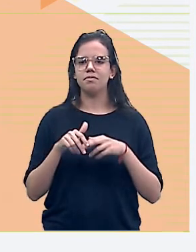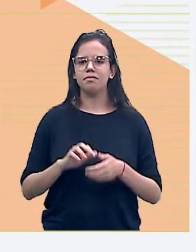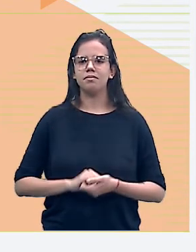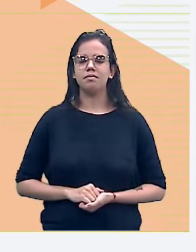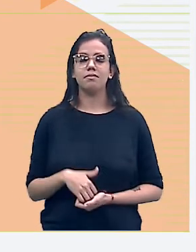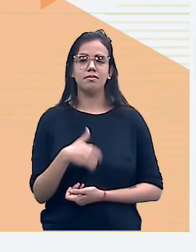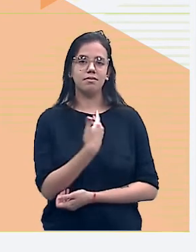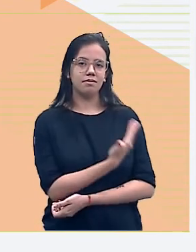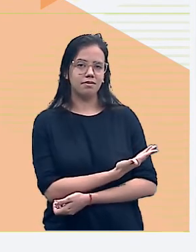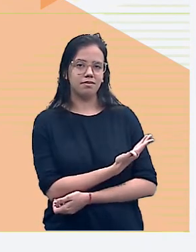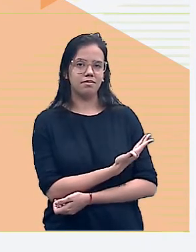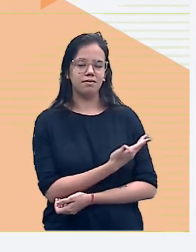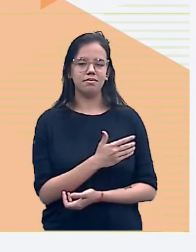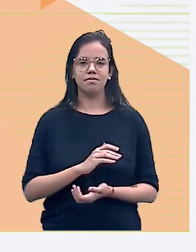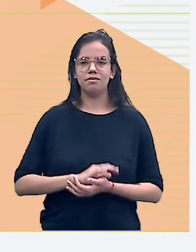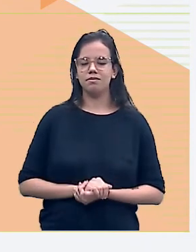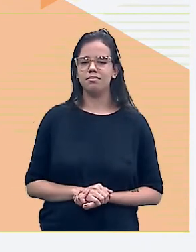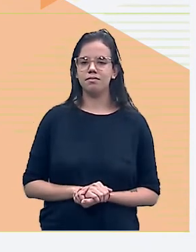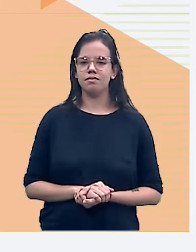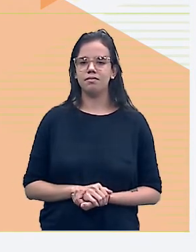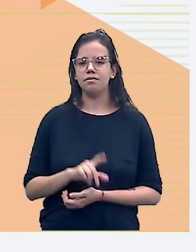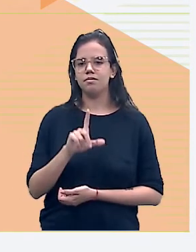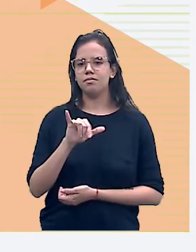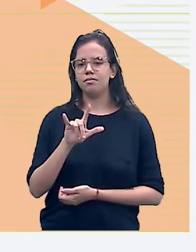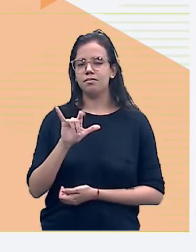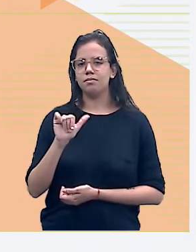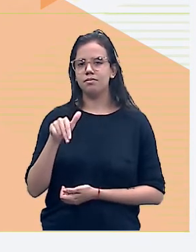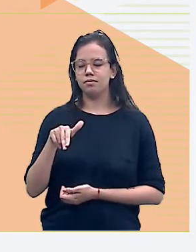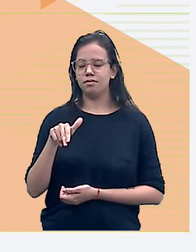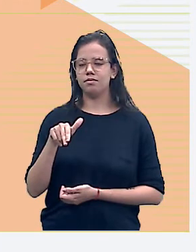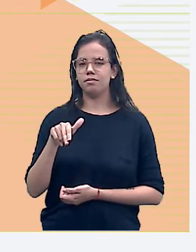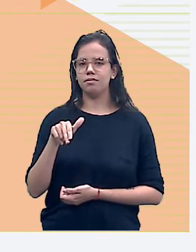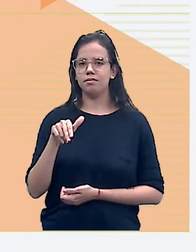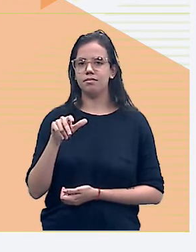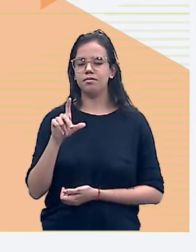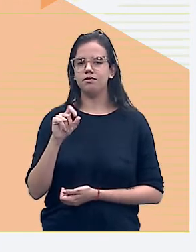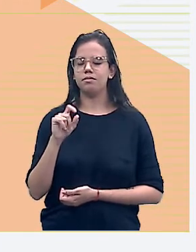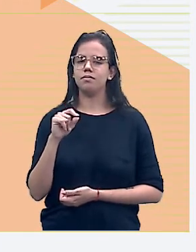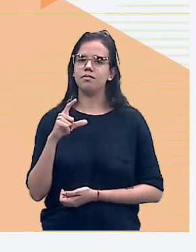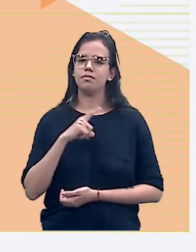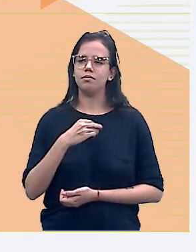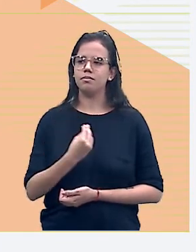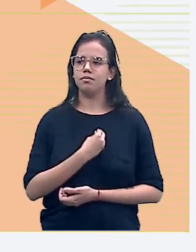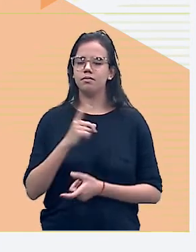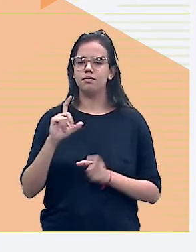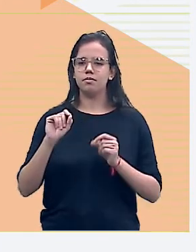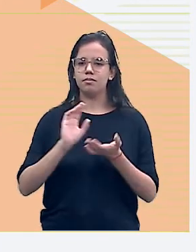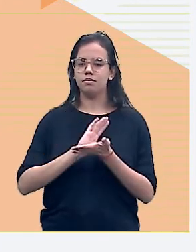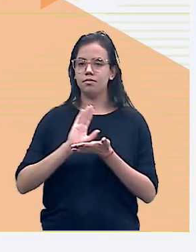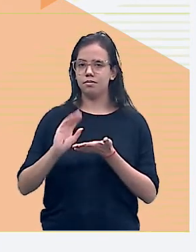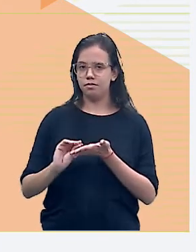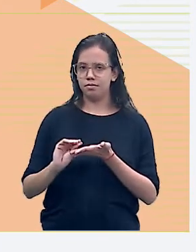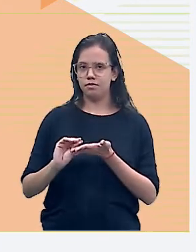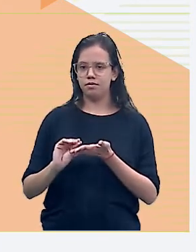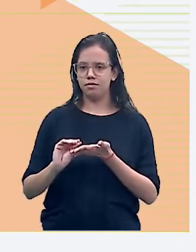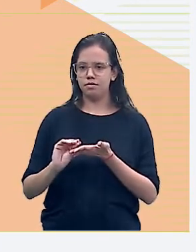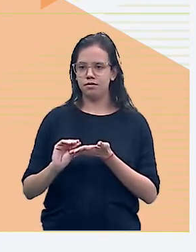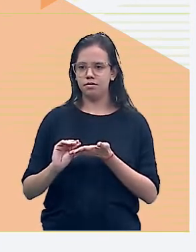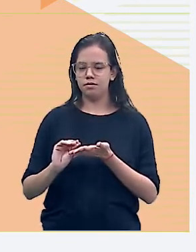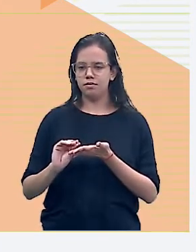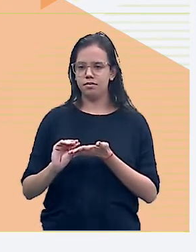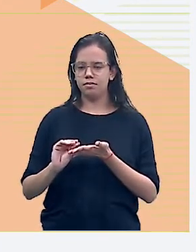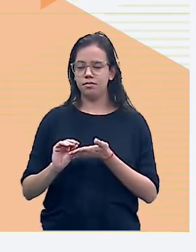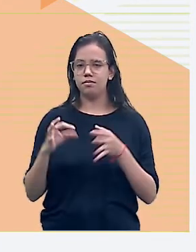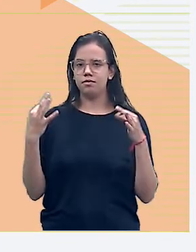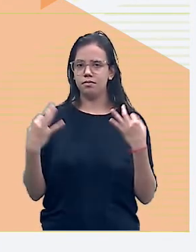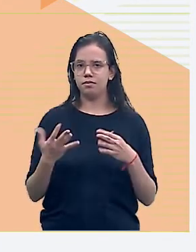daqui é olha aqui olha aqui Aline acho acho tá entendendo ela esteve aqui no salão do livro do Piauí